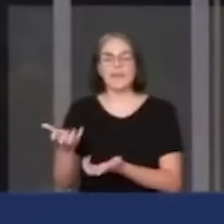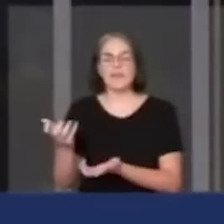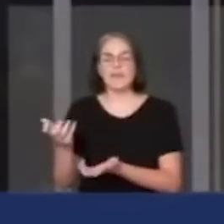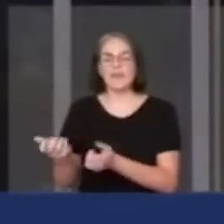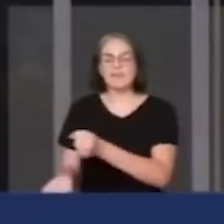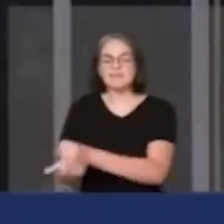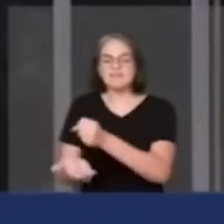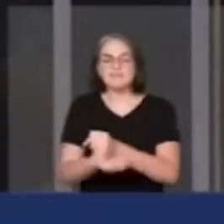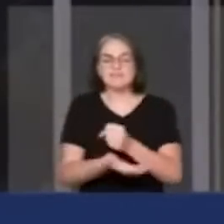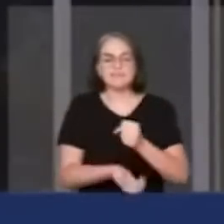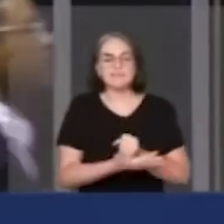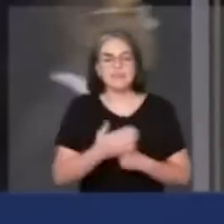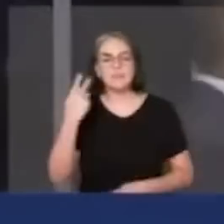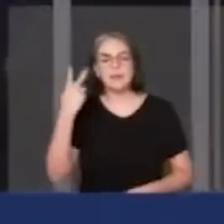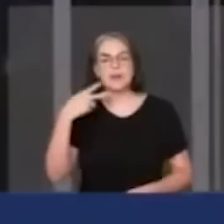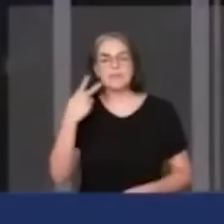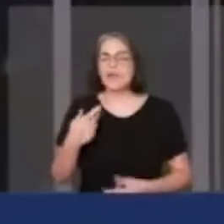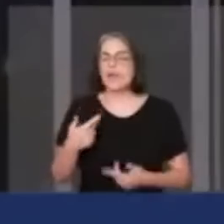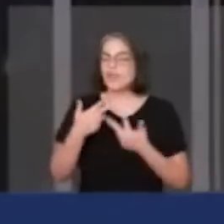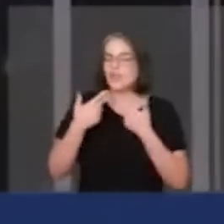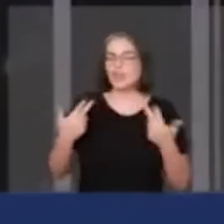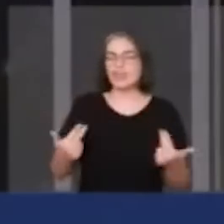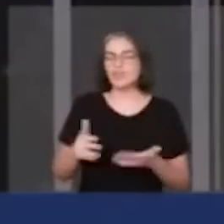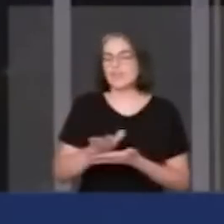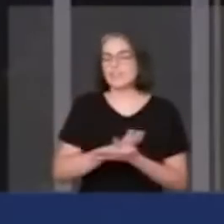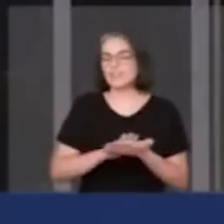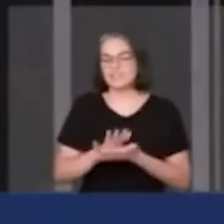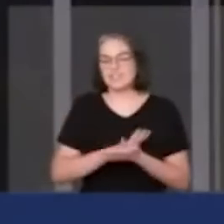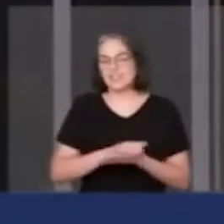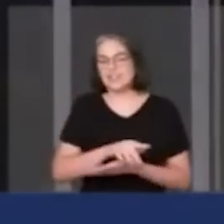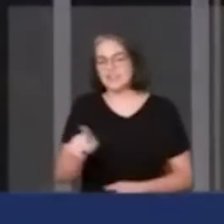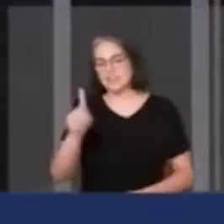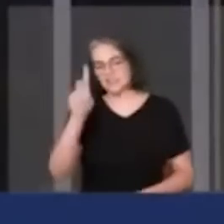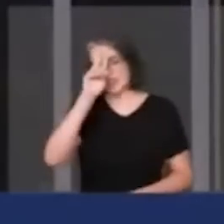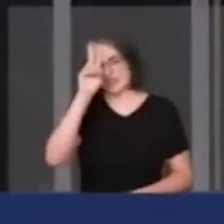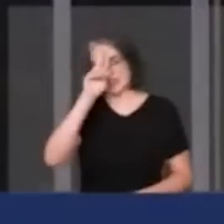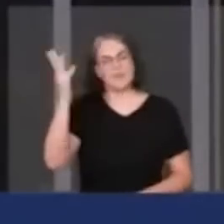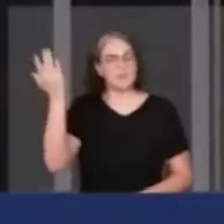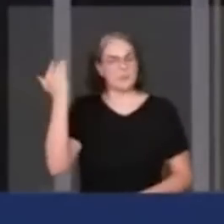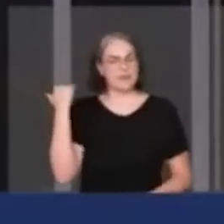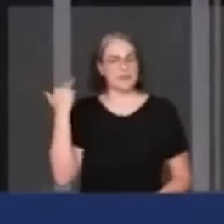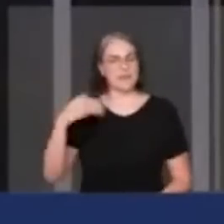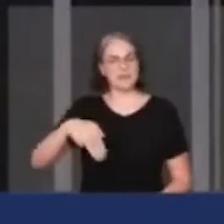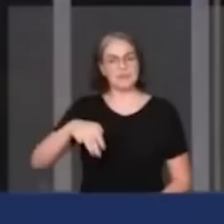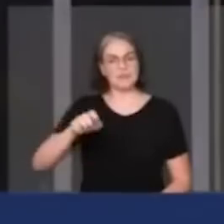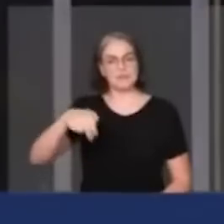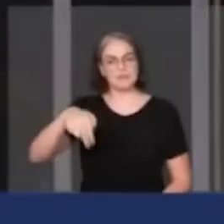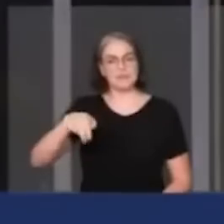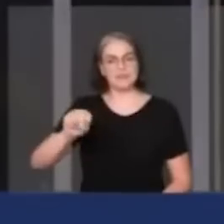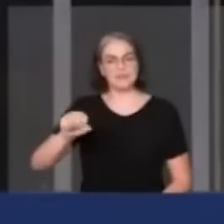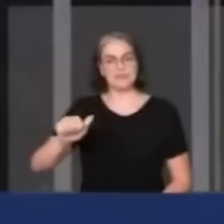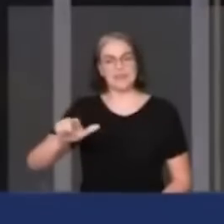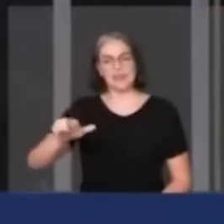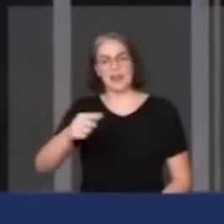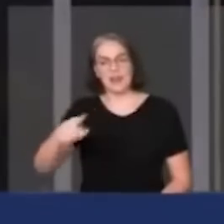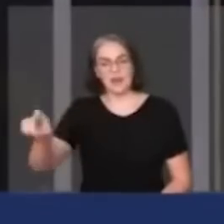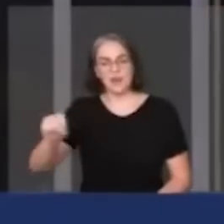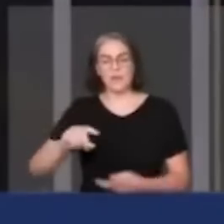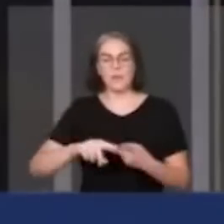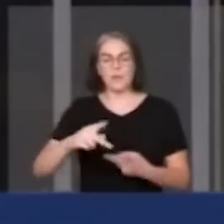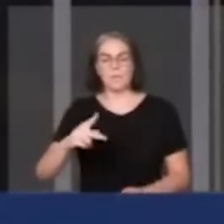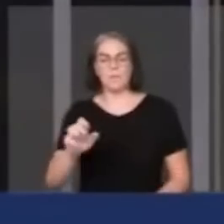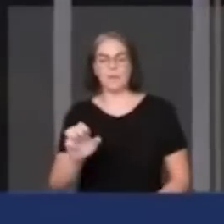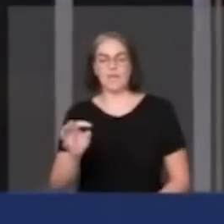Isso não é novidade para ninguém. Para quem fez mensalão, para quem fez petrolão, coisa muito pior, isso aqui, o pessoal do PT deve estar achando até que é